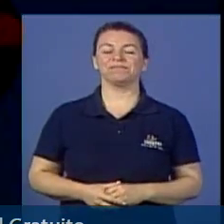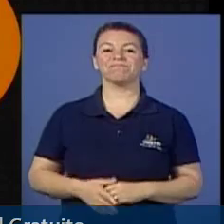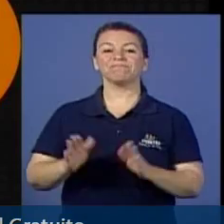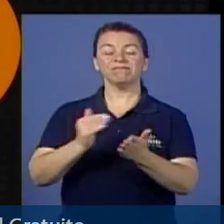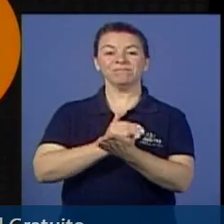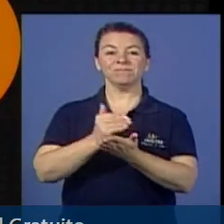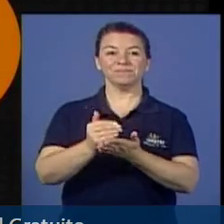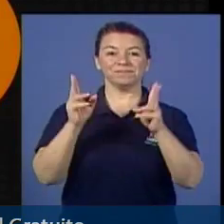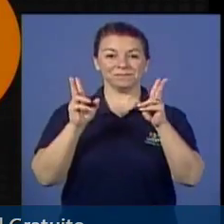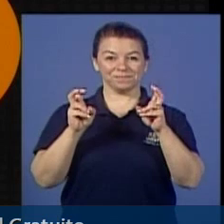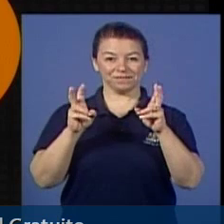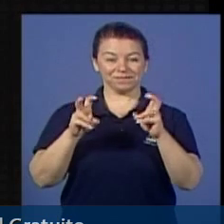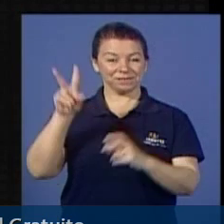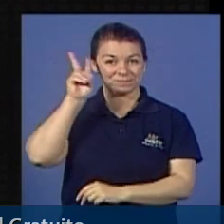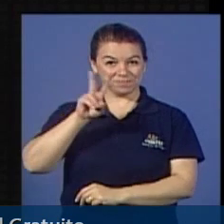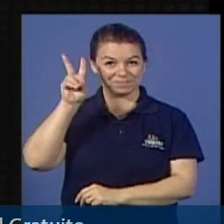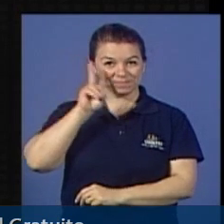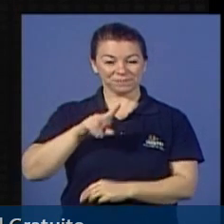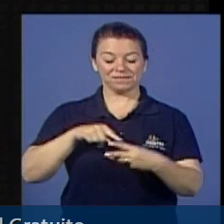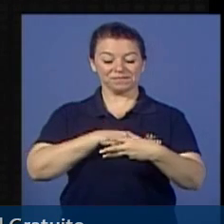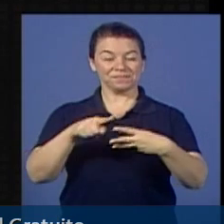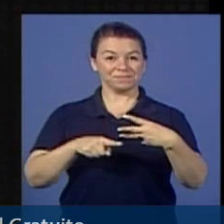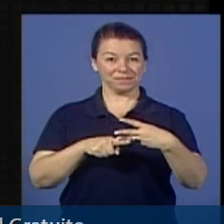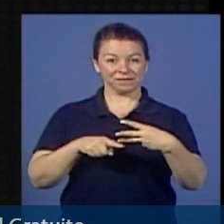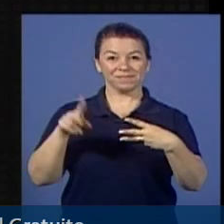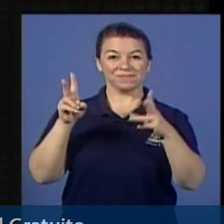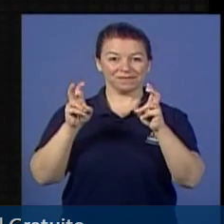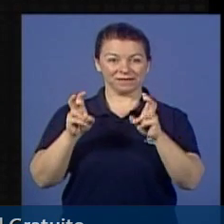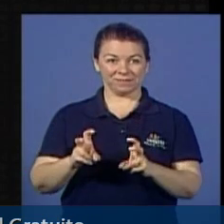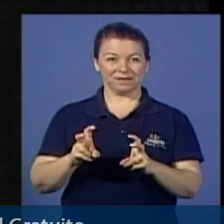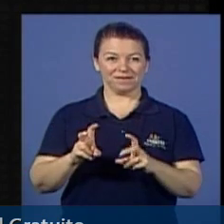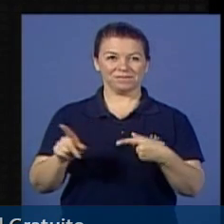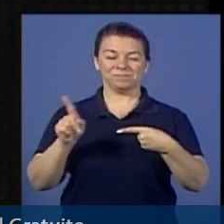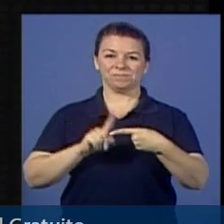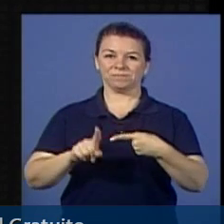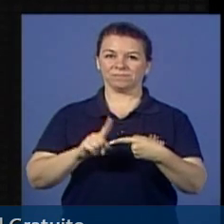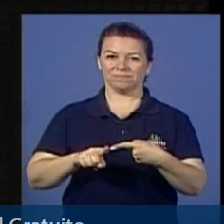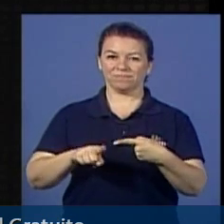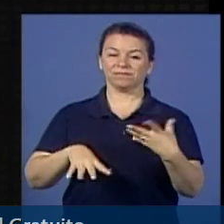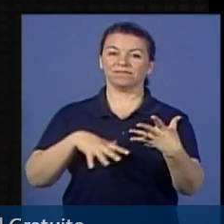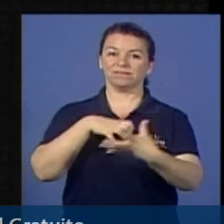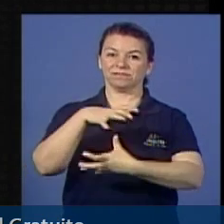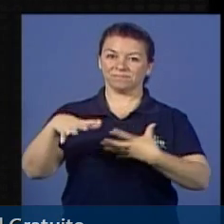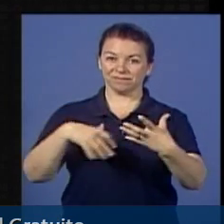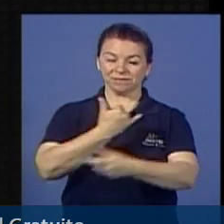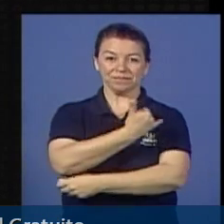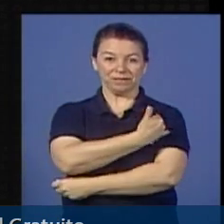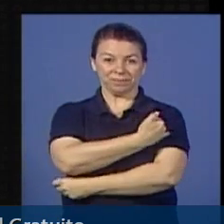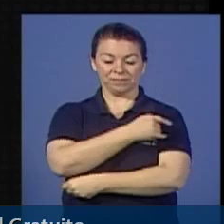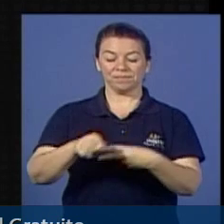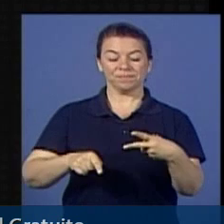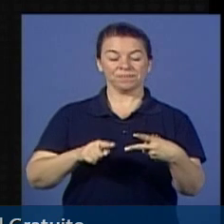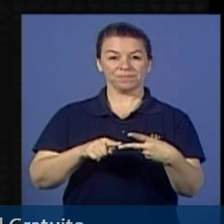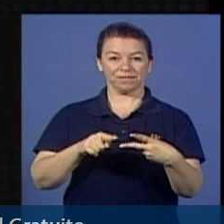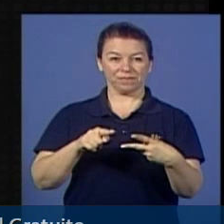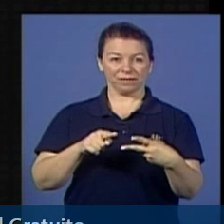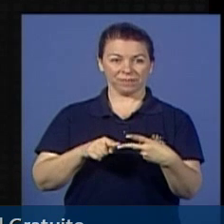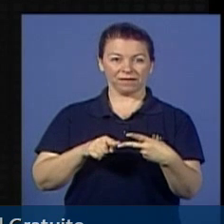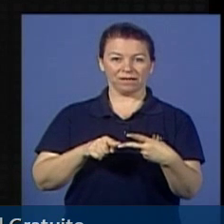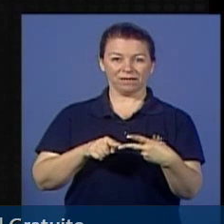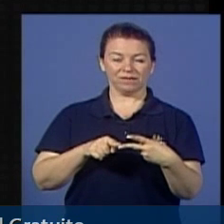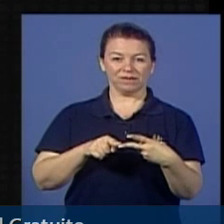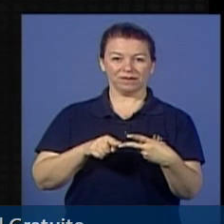três temas aí para dar uma olhadinha. Vamos ver se conseguimos olhar todos. Primeiro, a revolta da vacina. Depois, as cruzadas. E